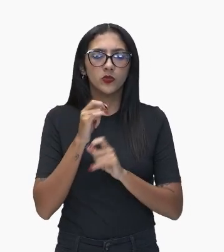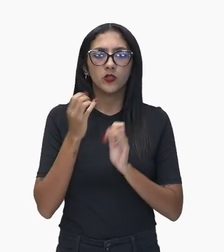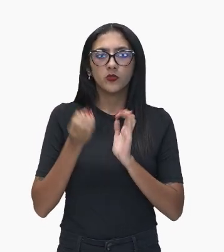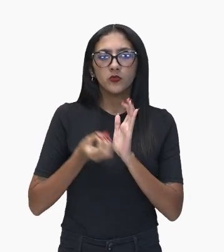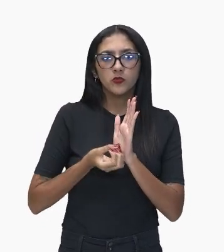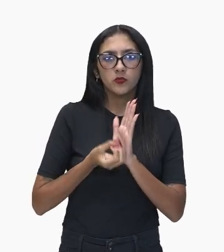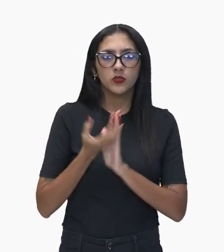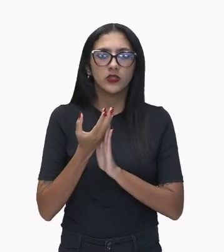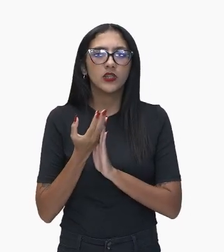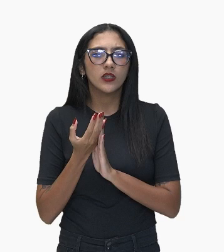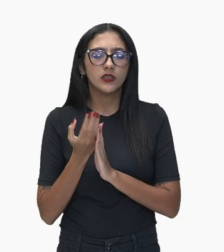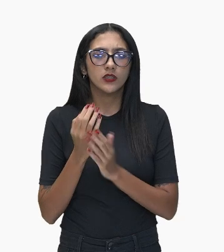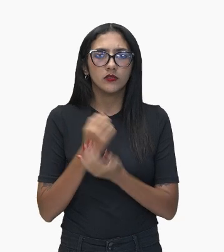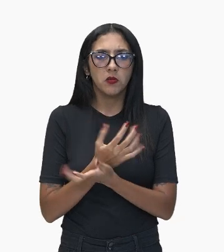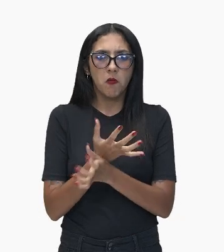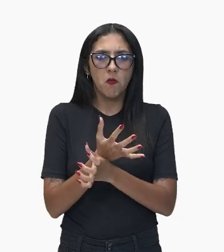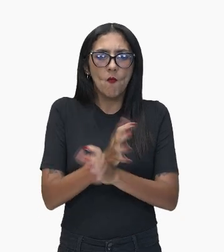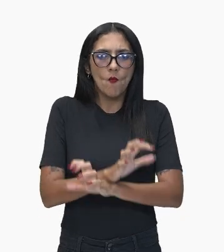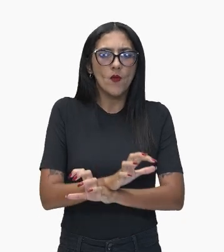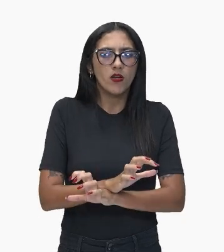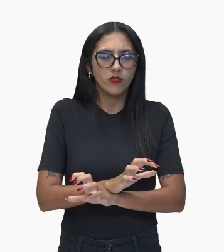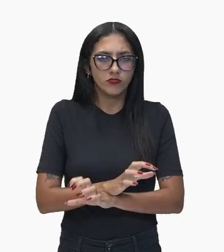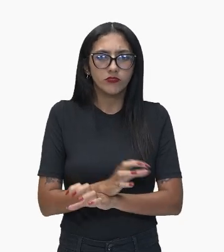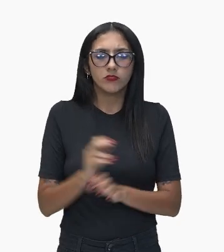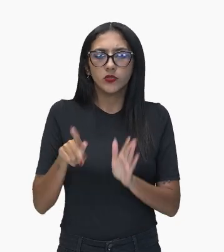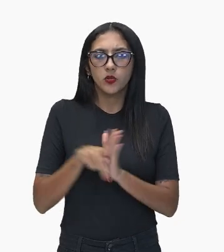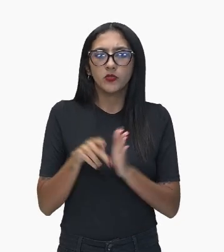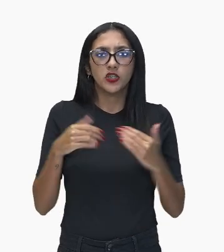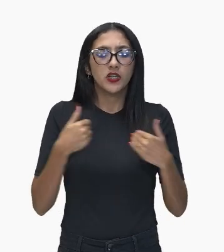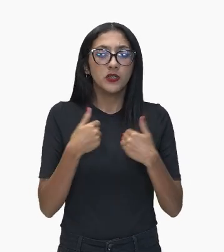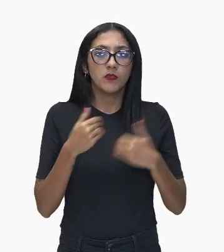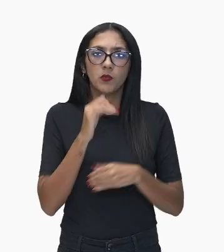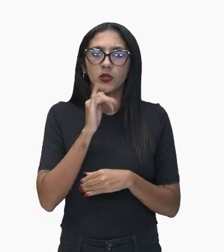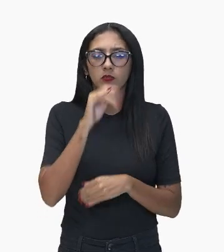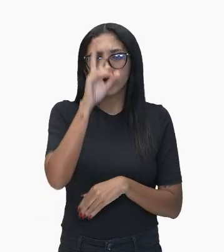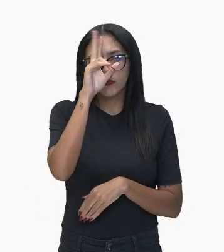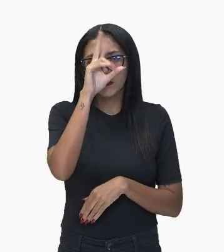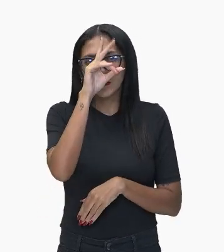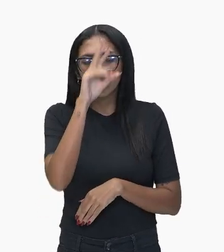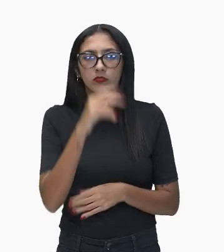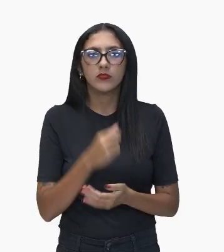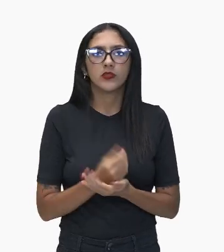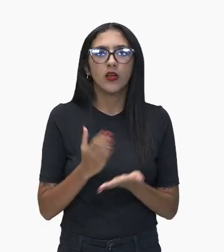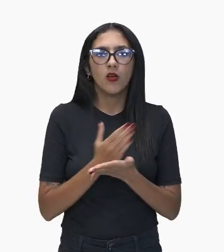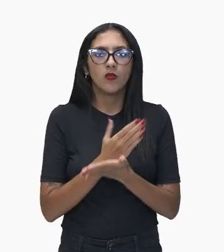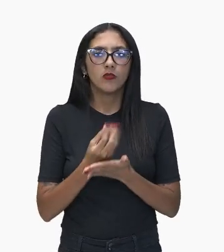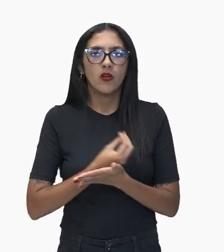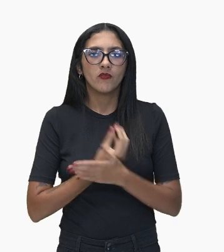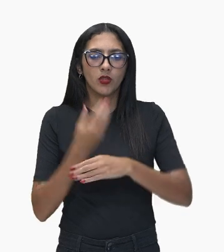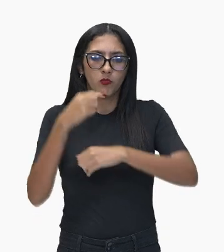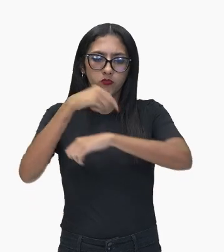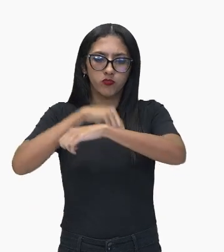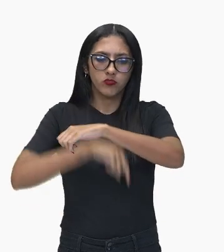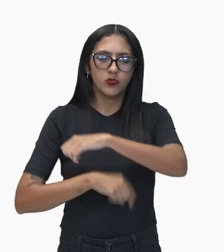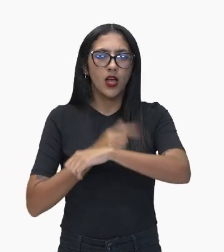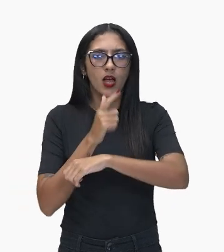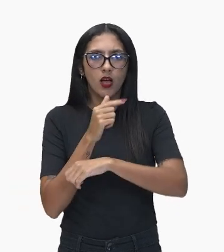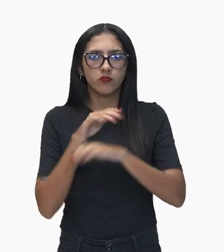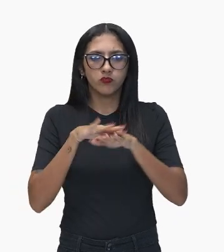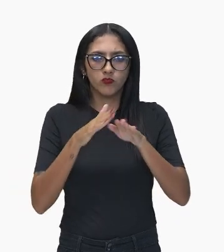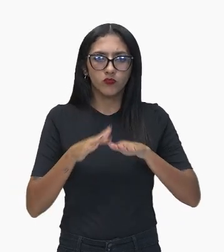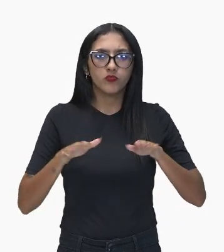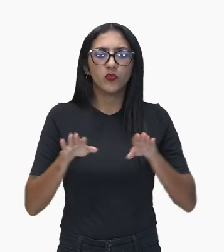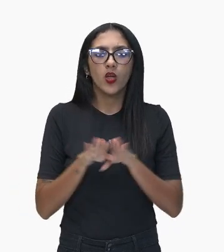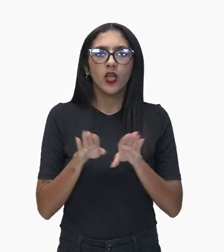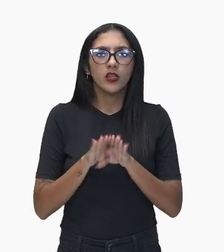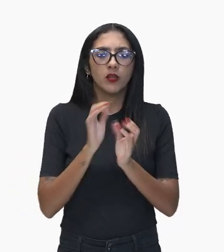de exoesqueletos de artrópodes, como, por exemplo, os insetos, os crustáceos, bem como a constituição de paredes